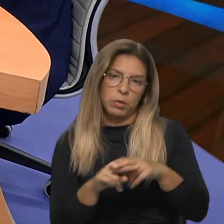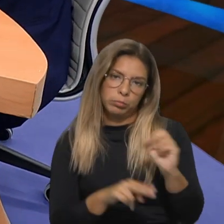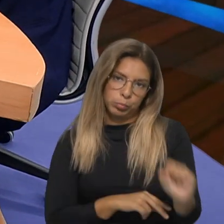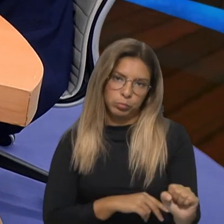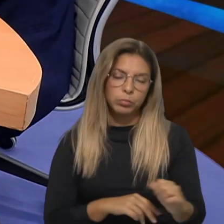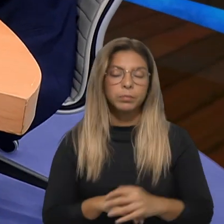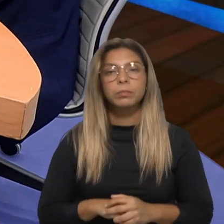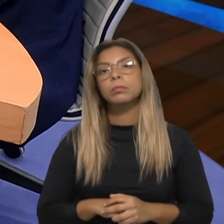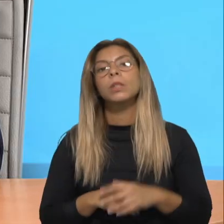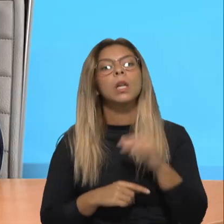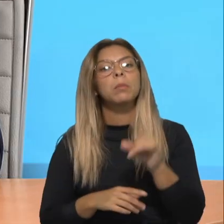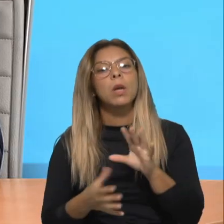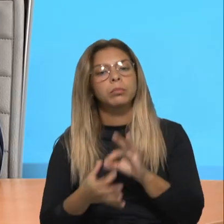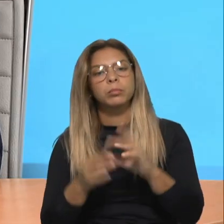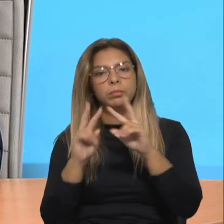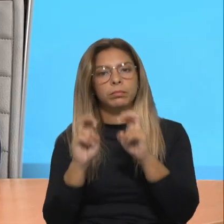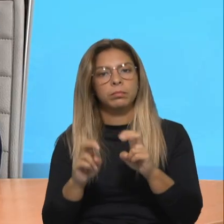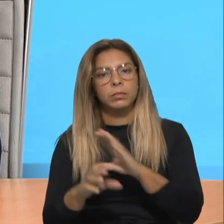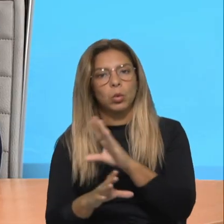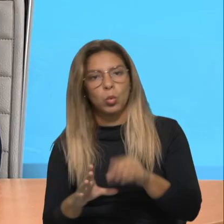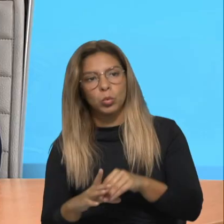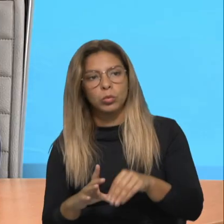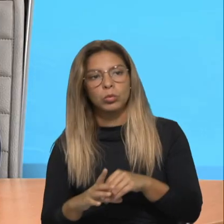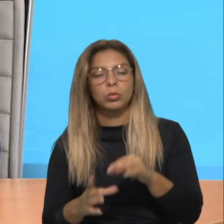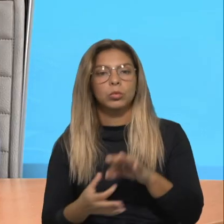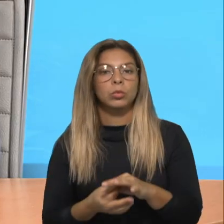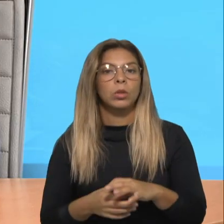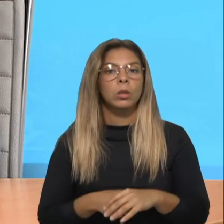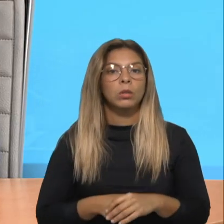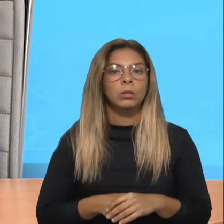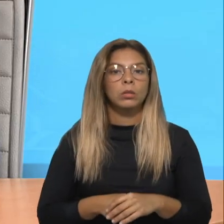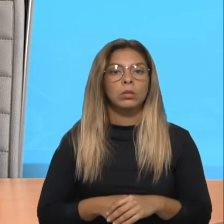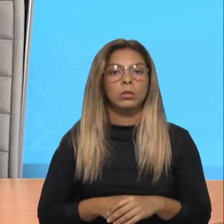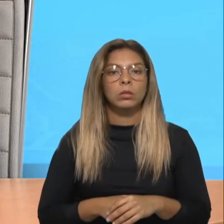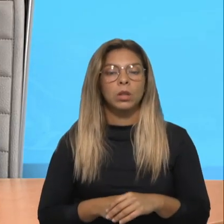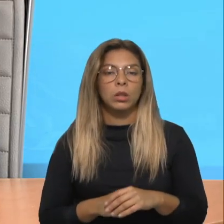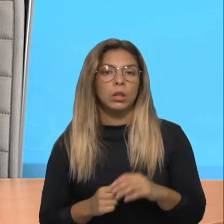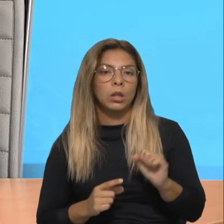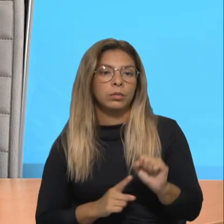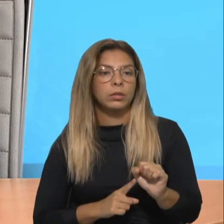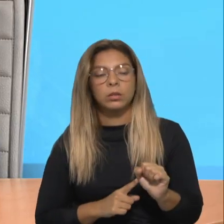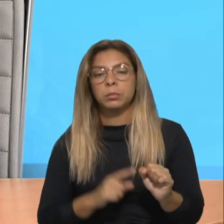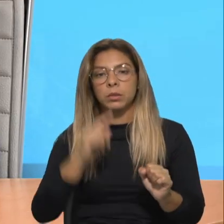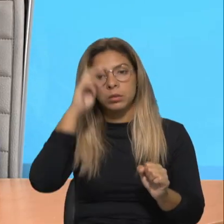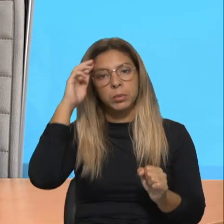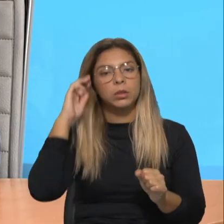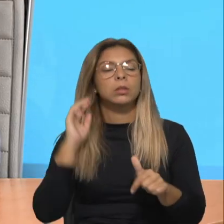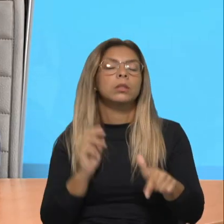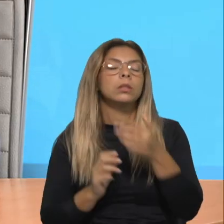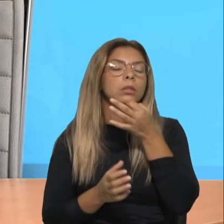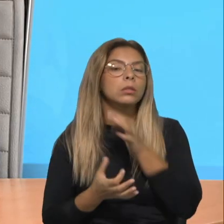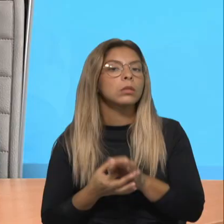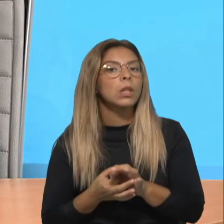aos conteúdos, basicamente assenta sobre o mesmo. Portanto, estamos a falar de órgão,